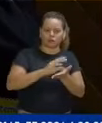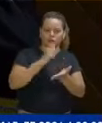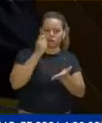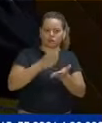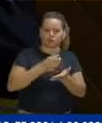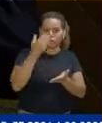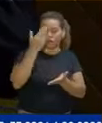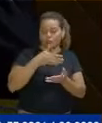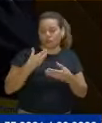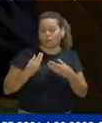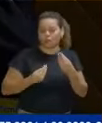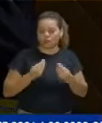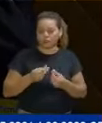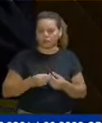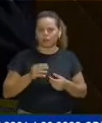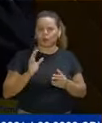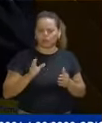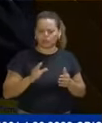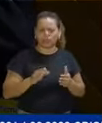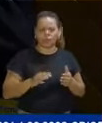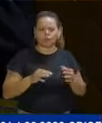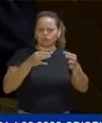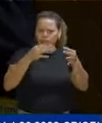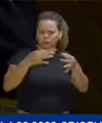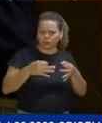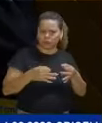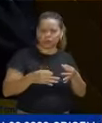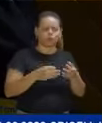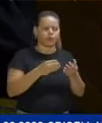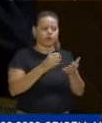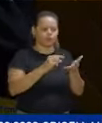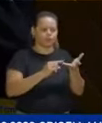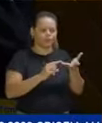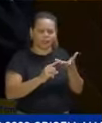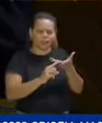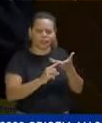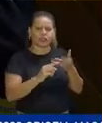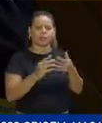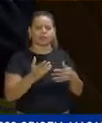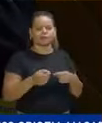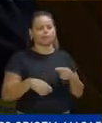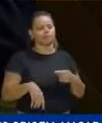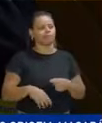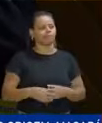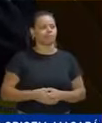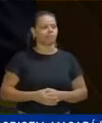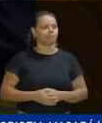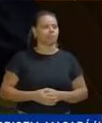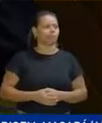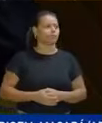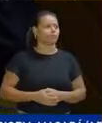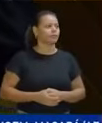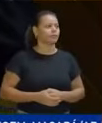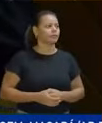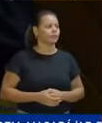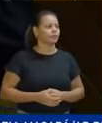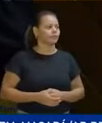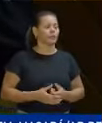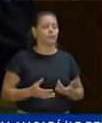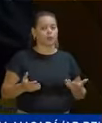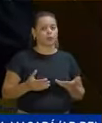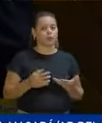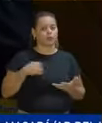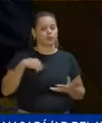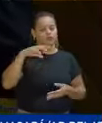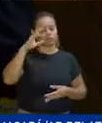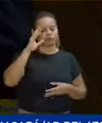parte de julgamento. todas as etapas Petição de existência que eles são Civil, características. número do processo Com as vênias de estilo, eu fixo meu entendimento em